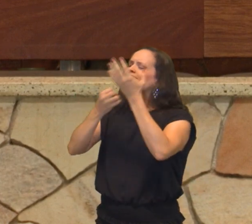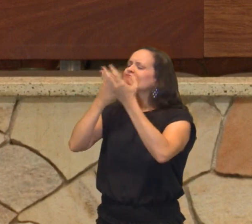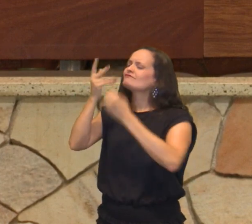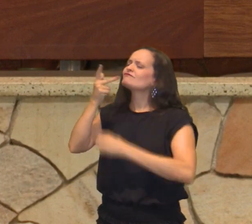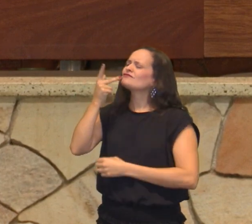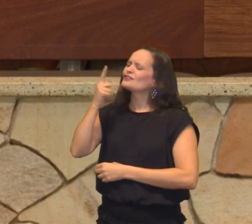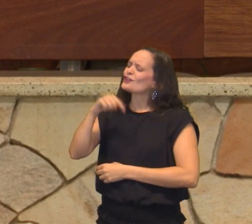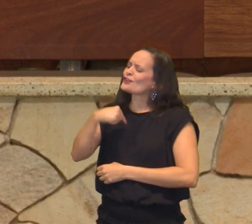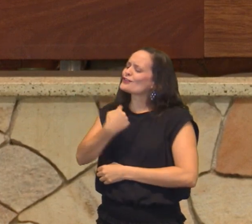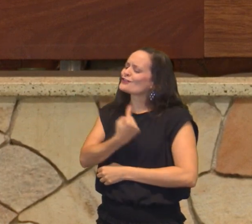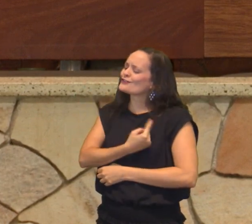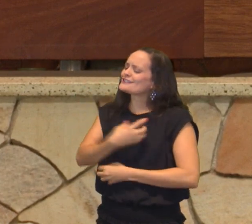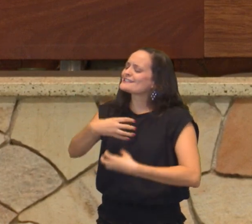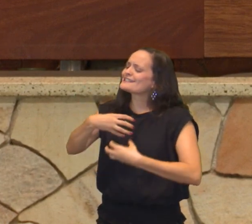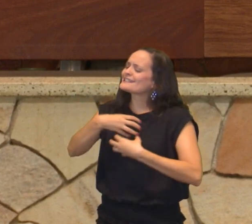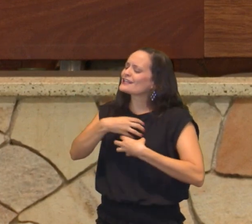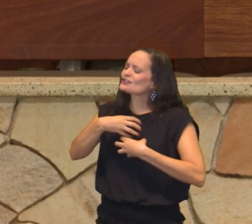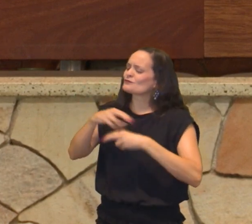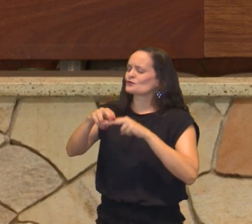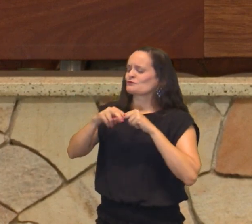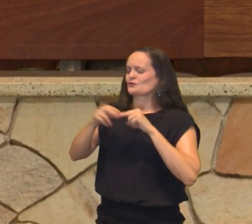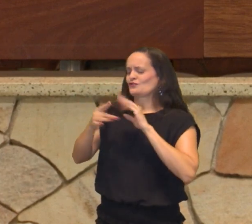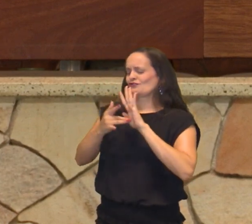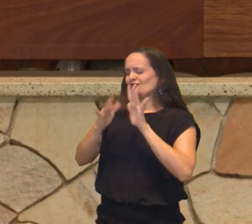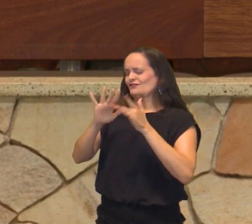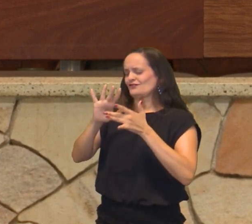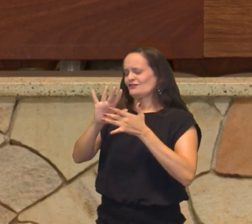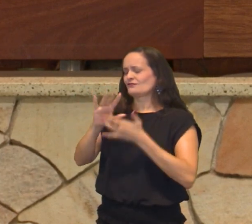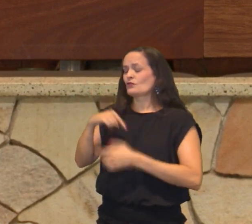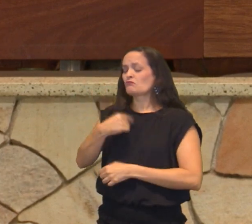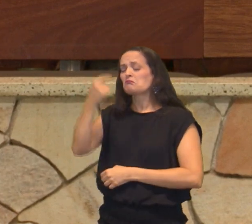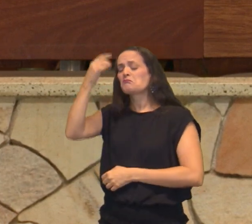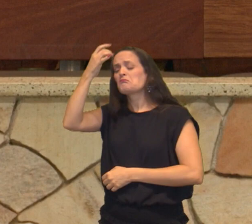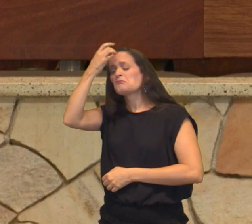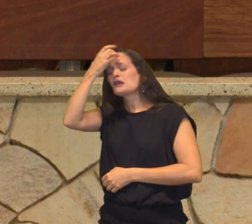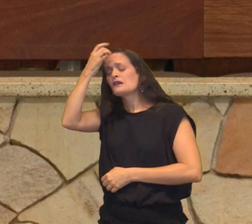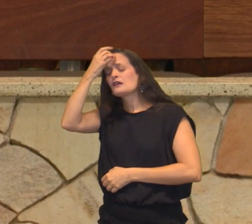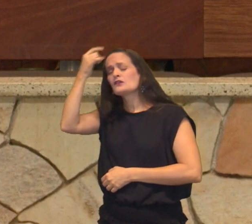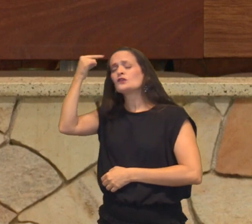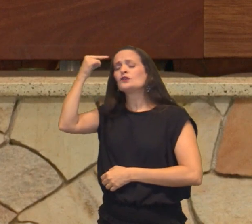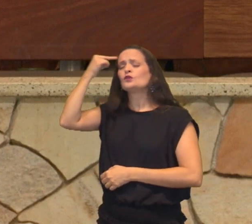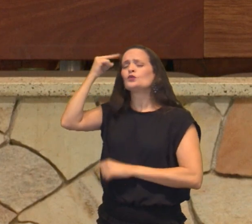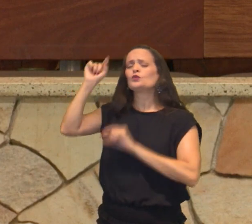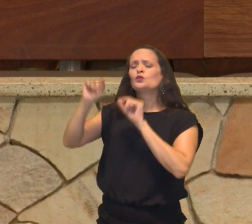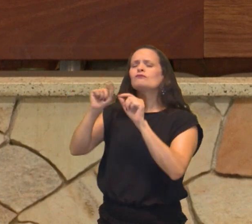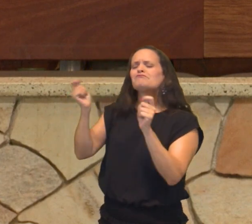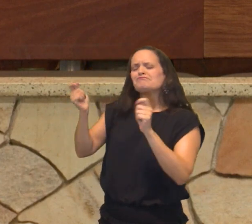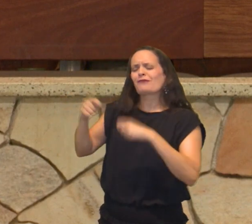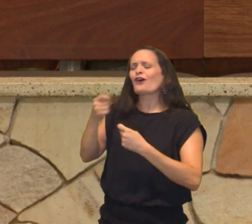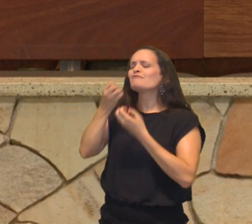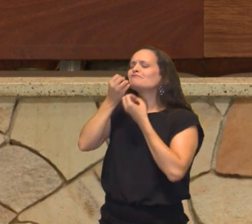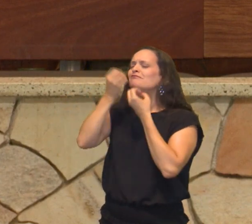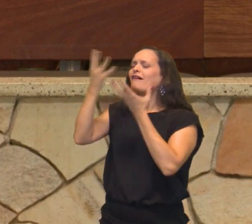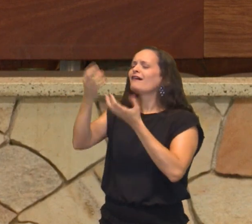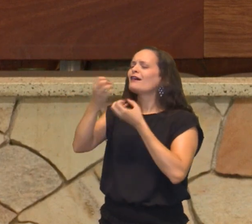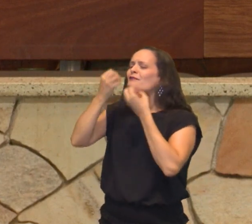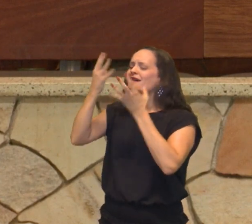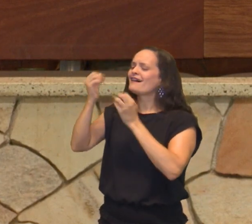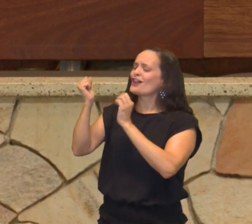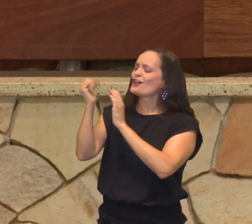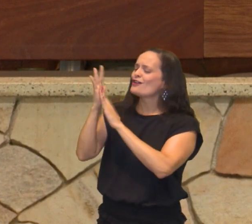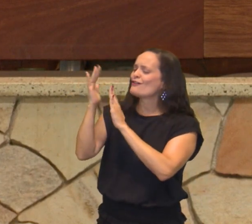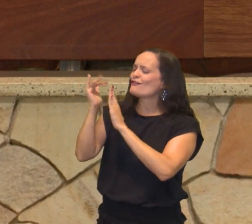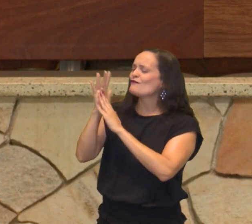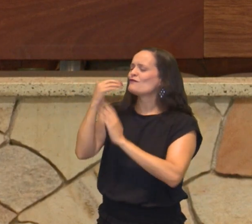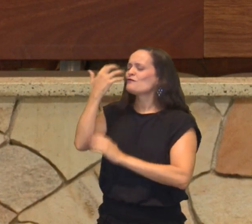Teus átrios, Senhor. O que nós pensamos, Deus, nós podemos declarar através de nossas